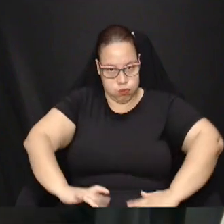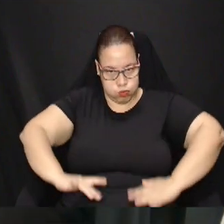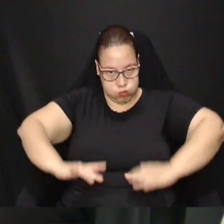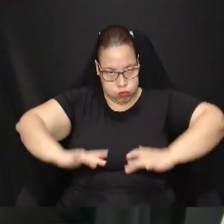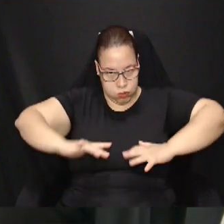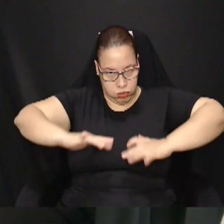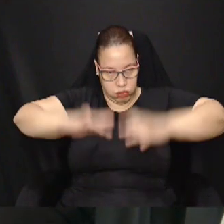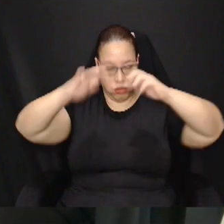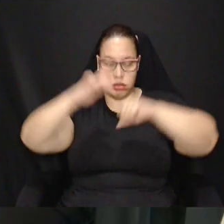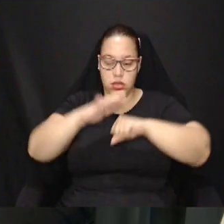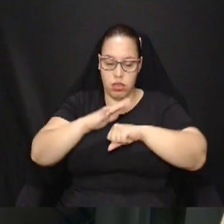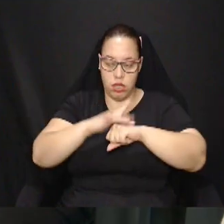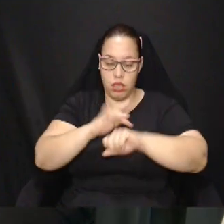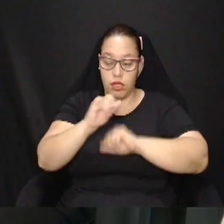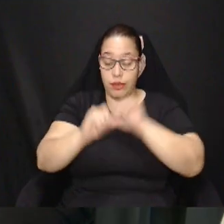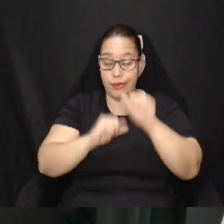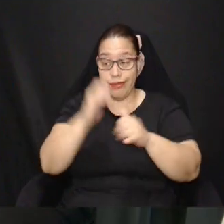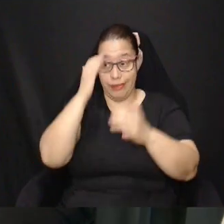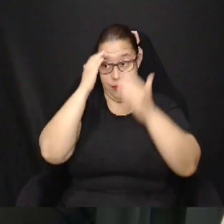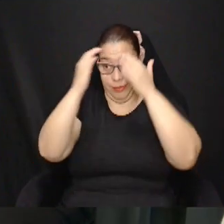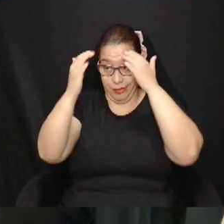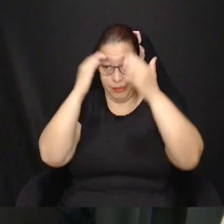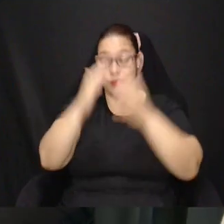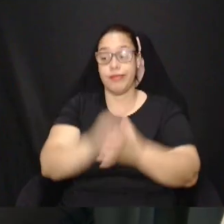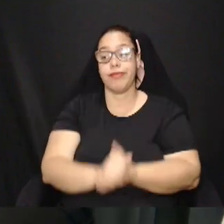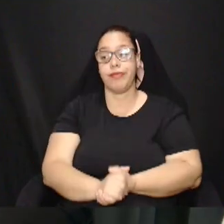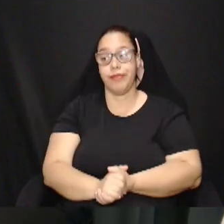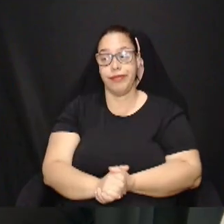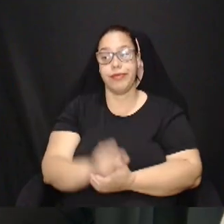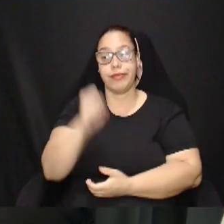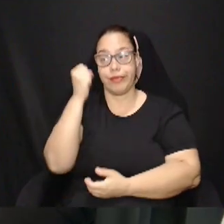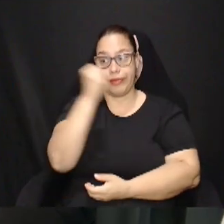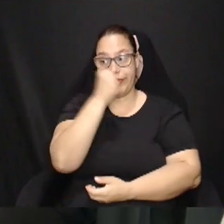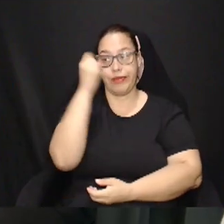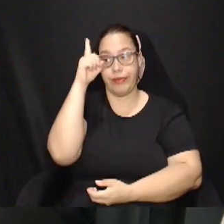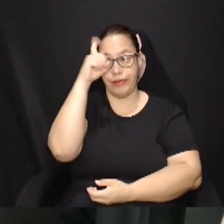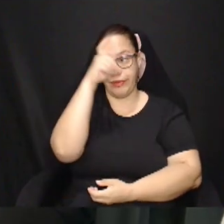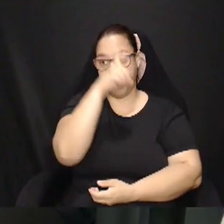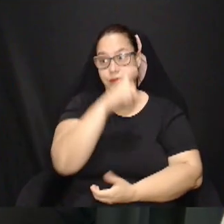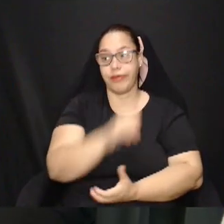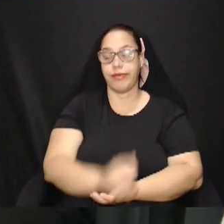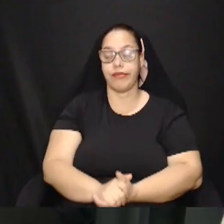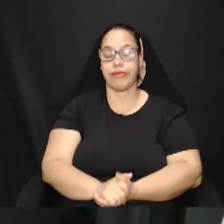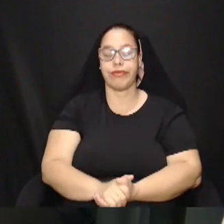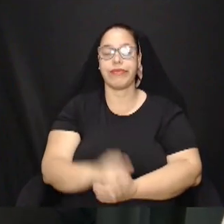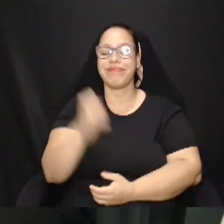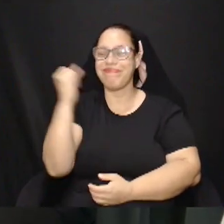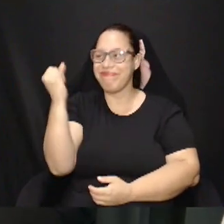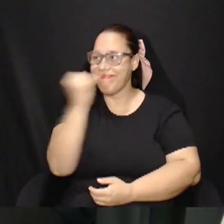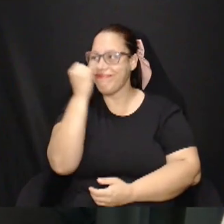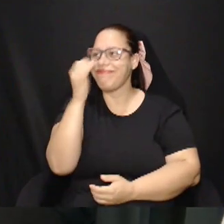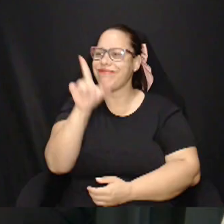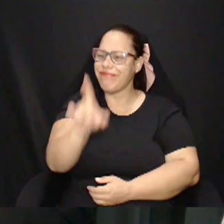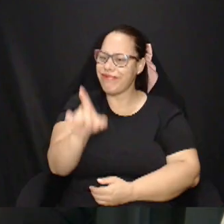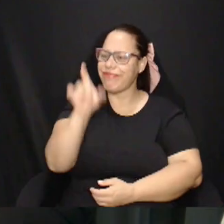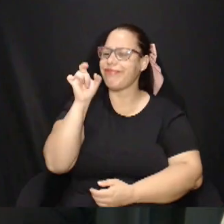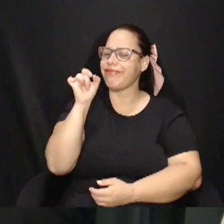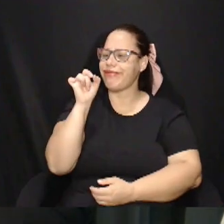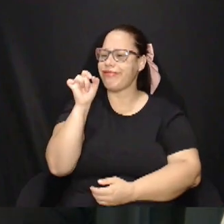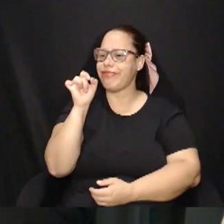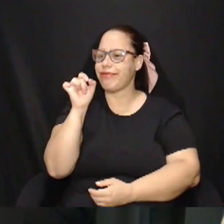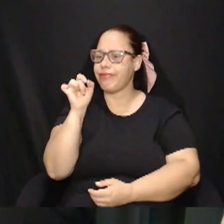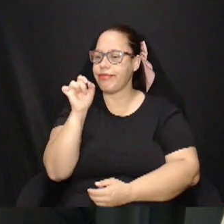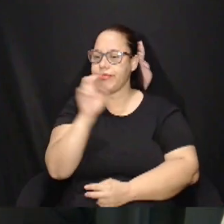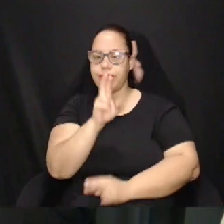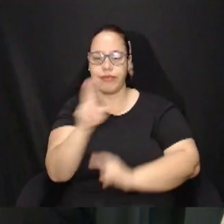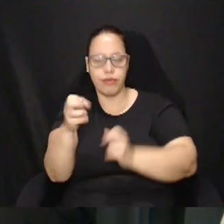para processos psicológicos aí que se tornam mais agravantes e mais complicados. Então, é muito importante a gente ter um caminho de nomeação dessas emoções, de